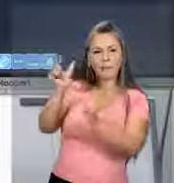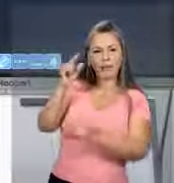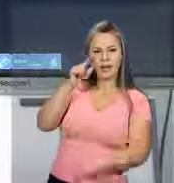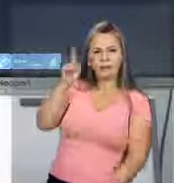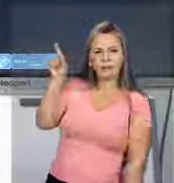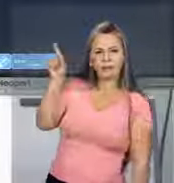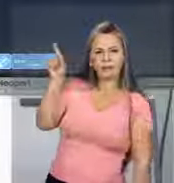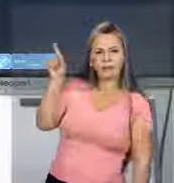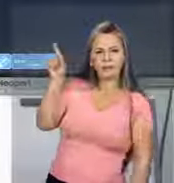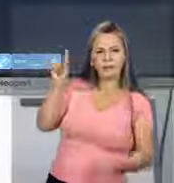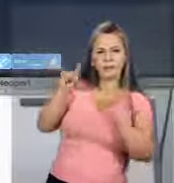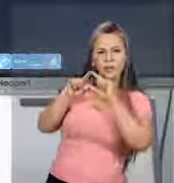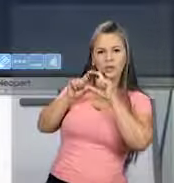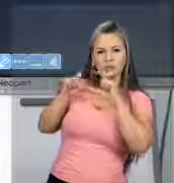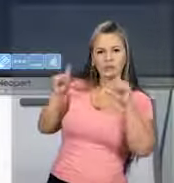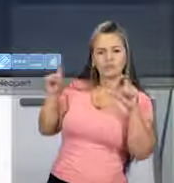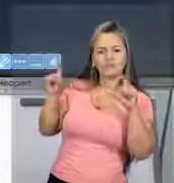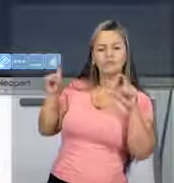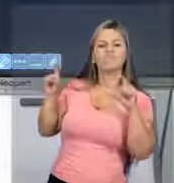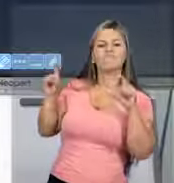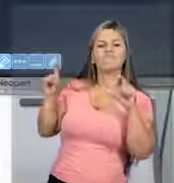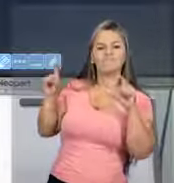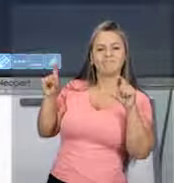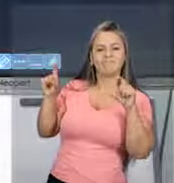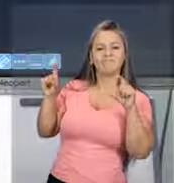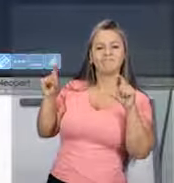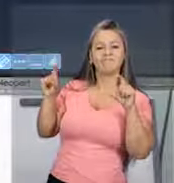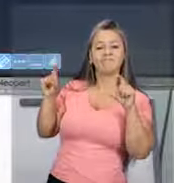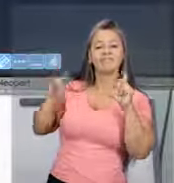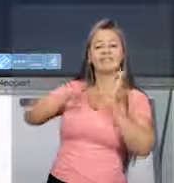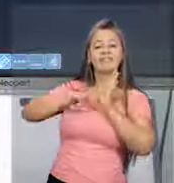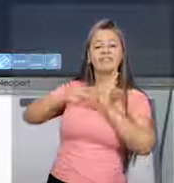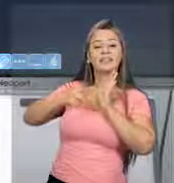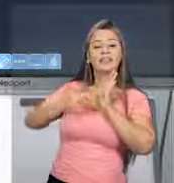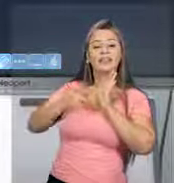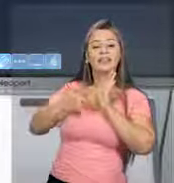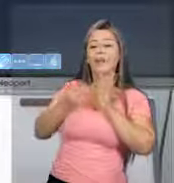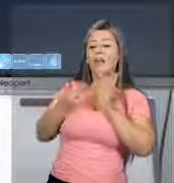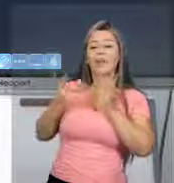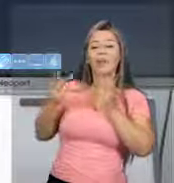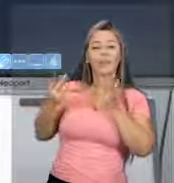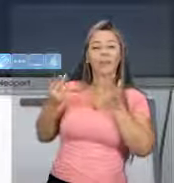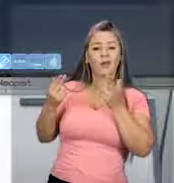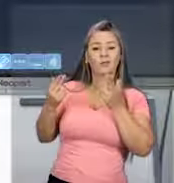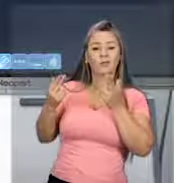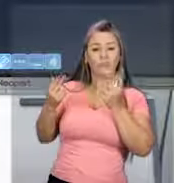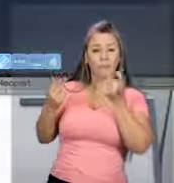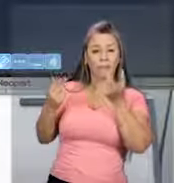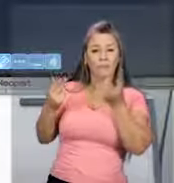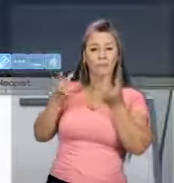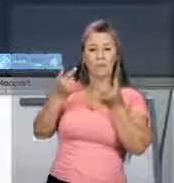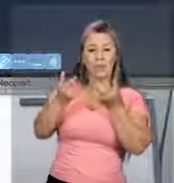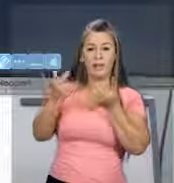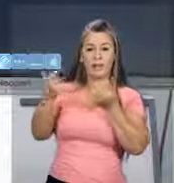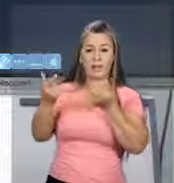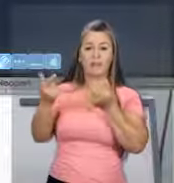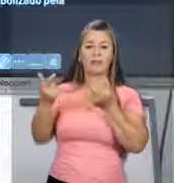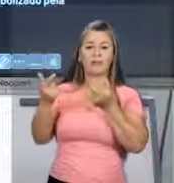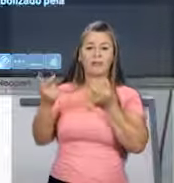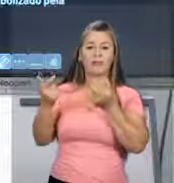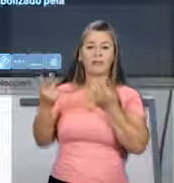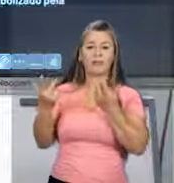DDP, diferença de potencial, eu estou falando na mesma grandeza física, são sinônimos.